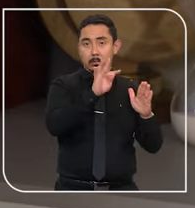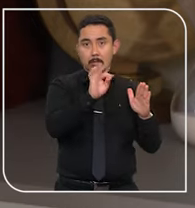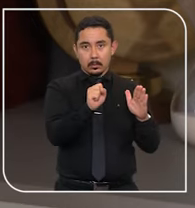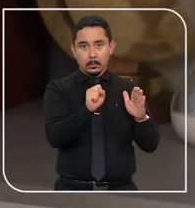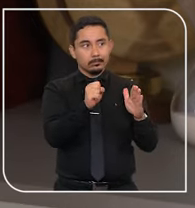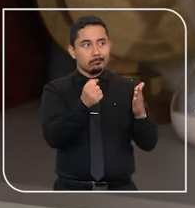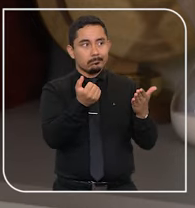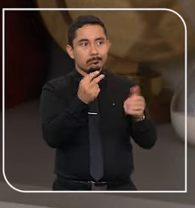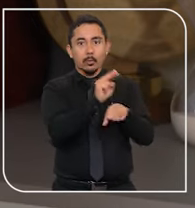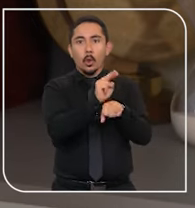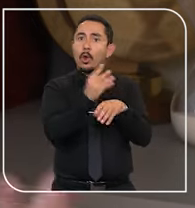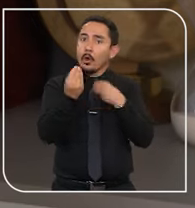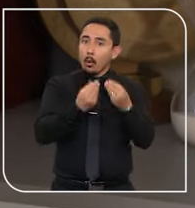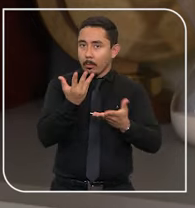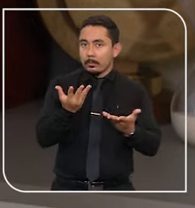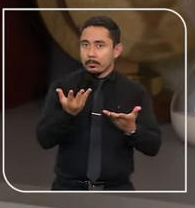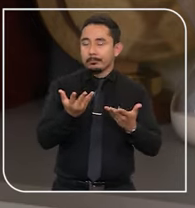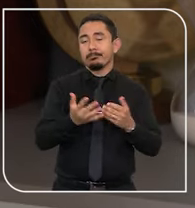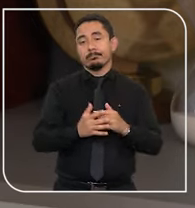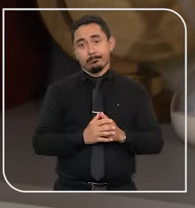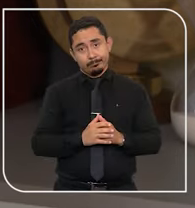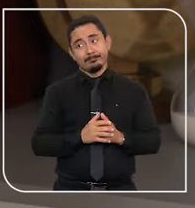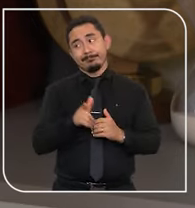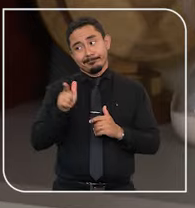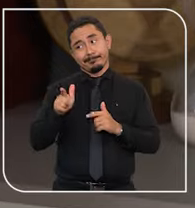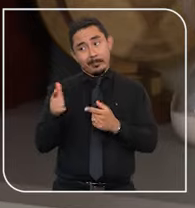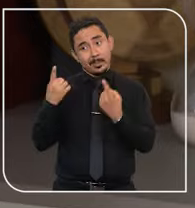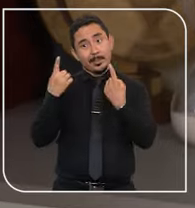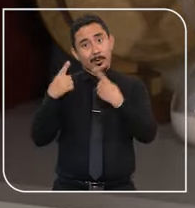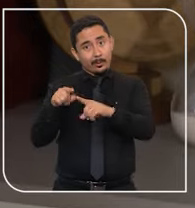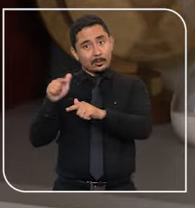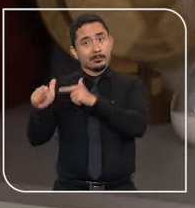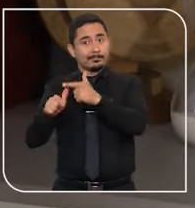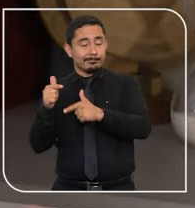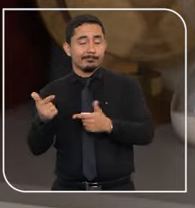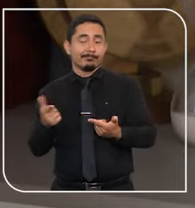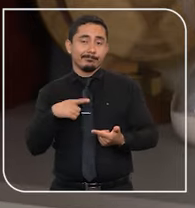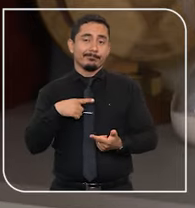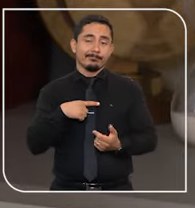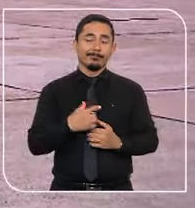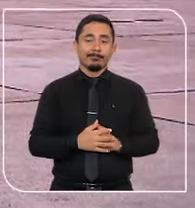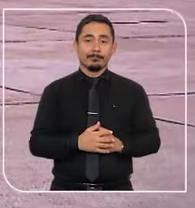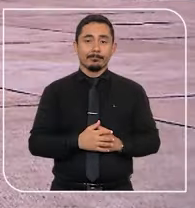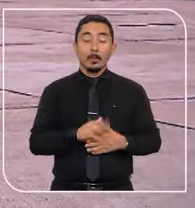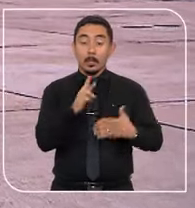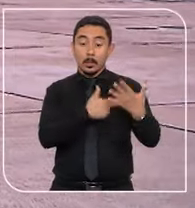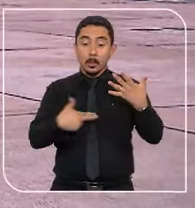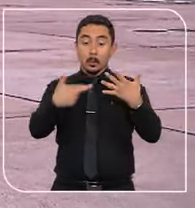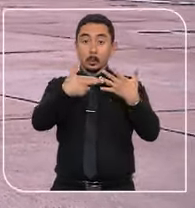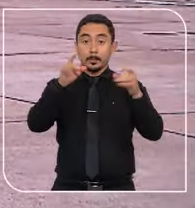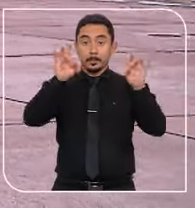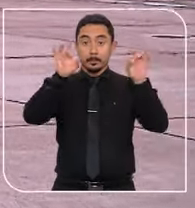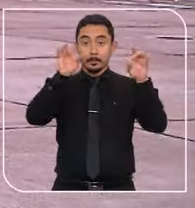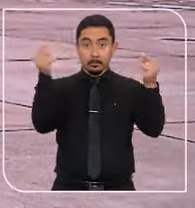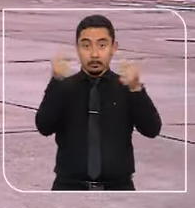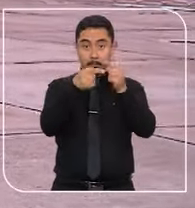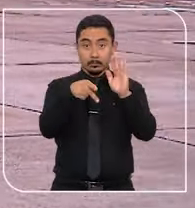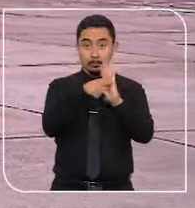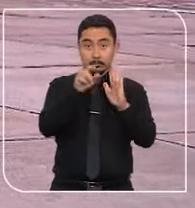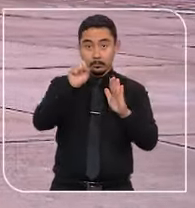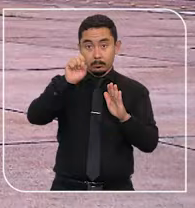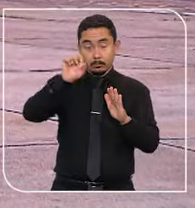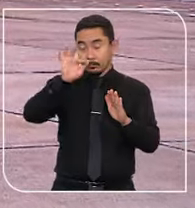próprio Instituto e trazendo o trabalhador esse prejuízo essa vulnerabilidade um recurso especial